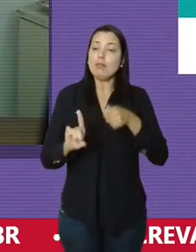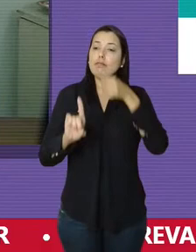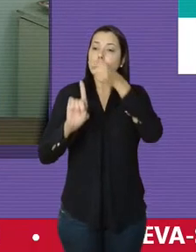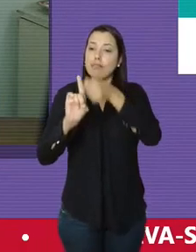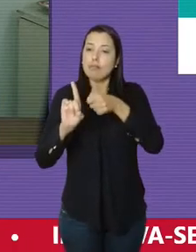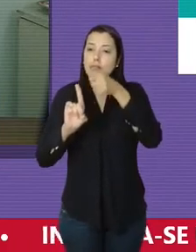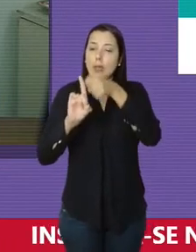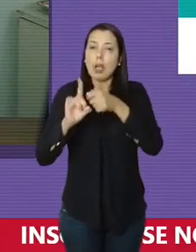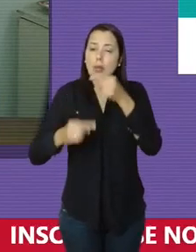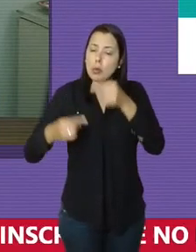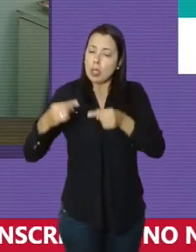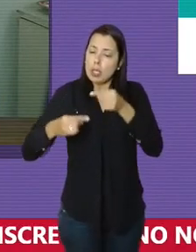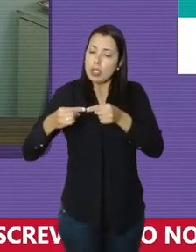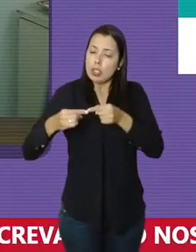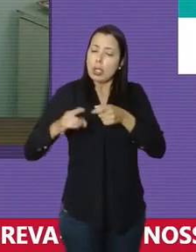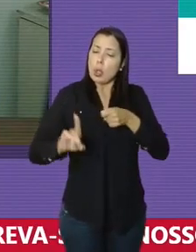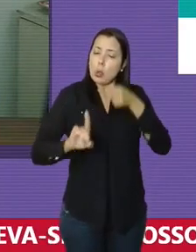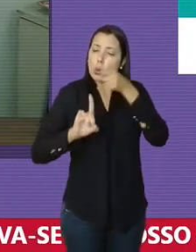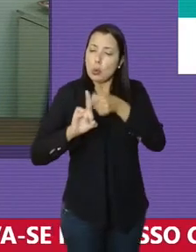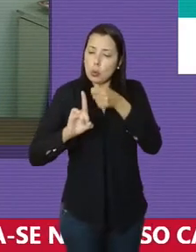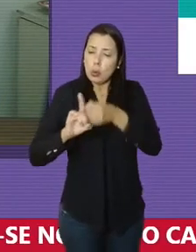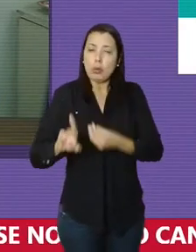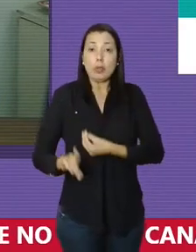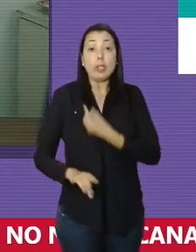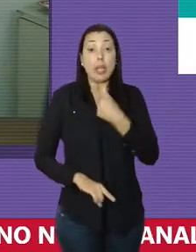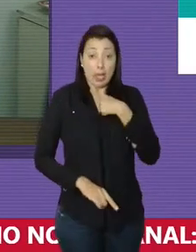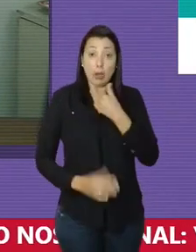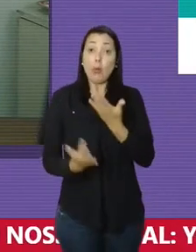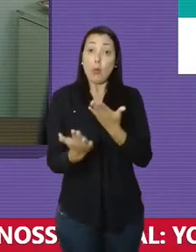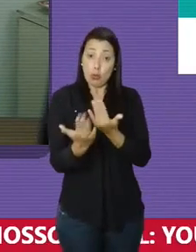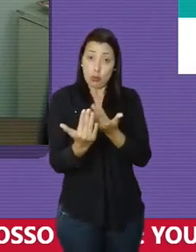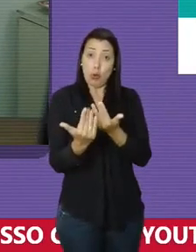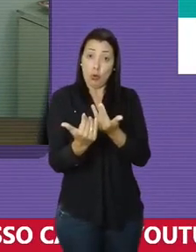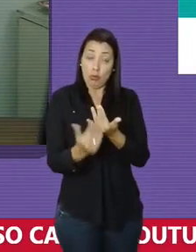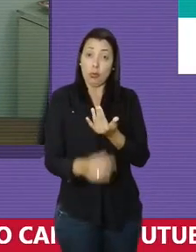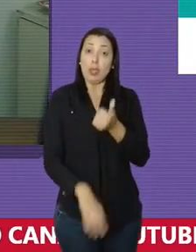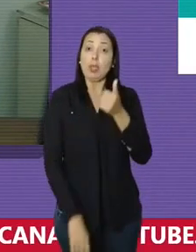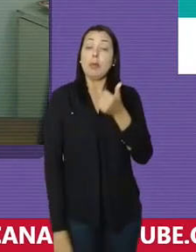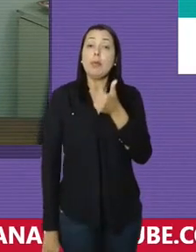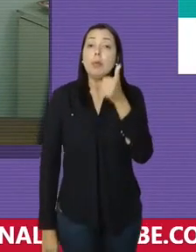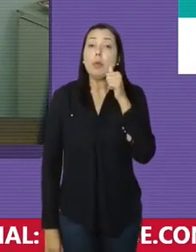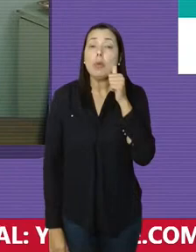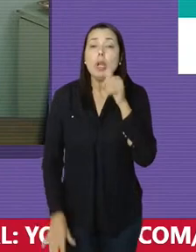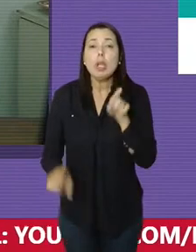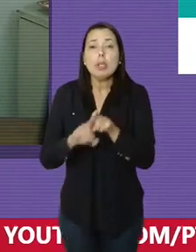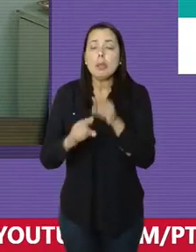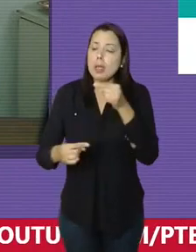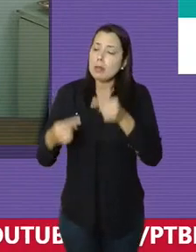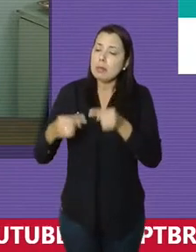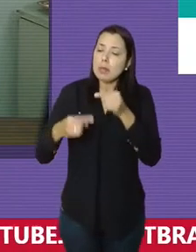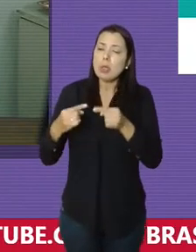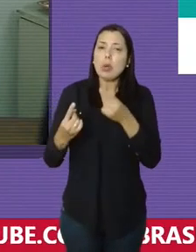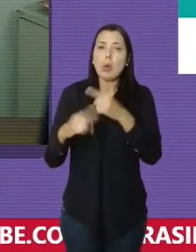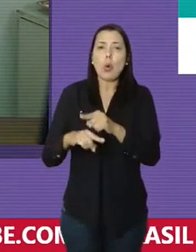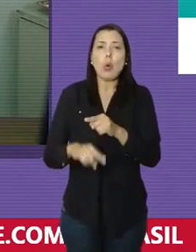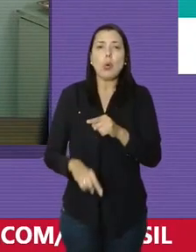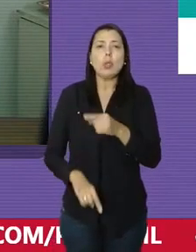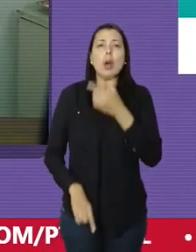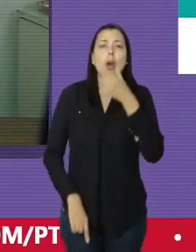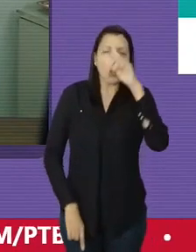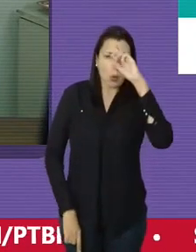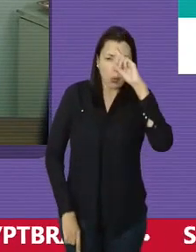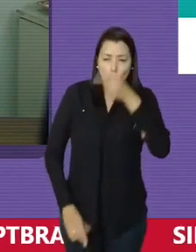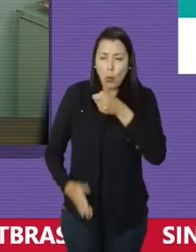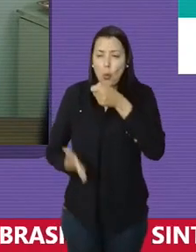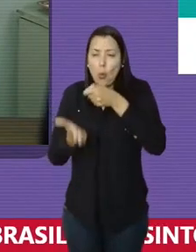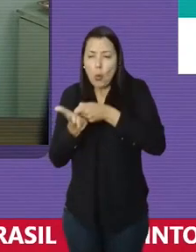que eu lutei a minha vida toda. Quando jovem, foi como mulher e militante política que combati a ditadura militar